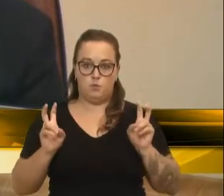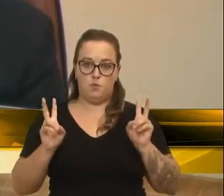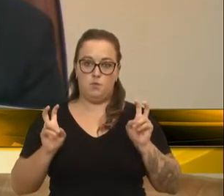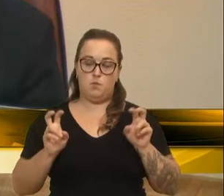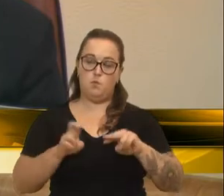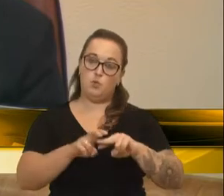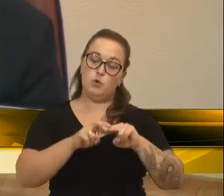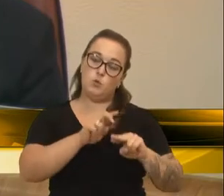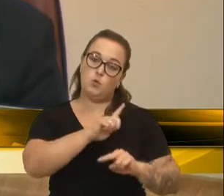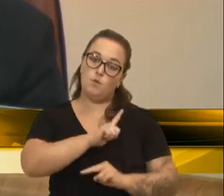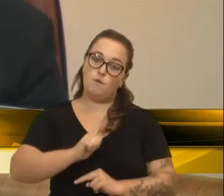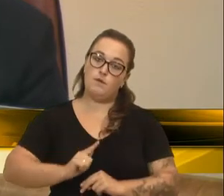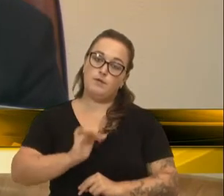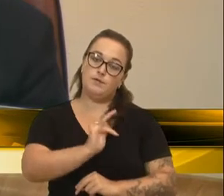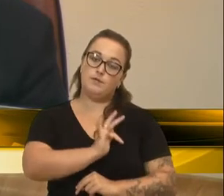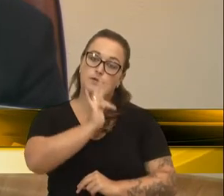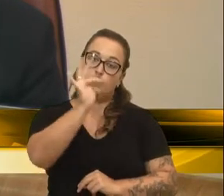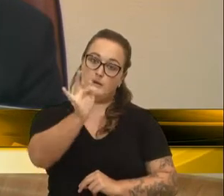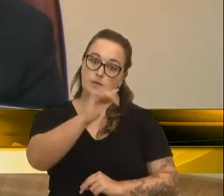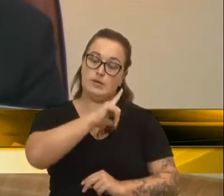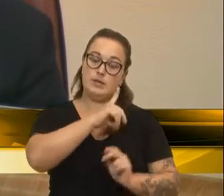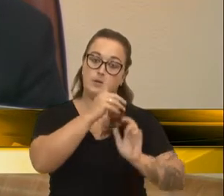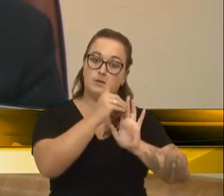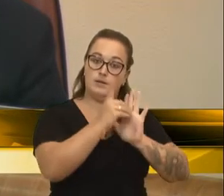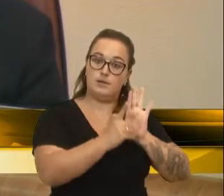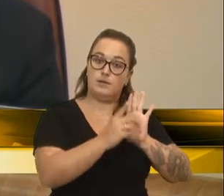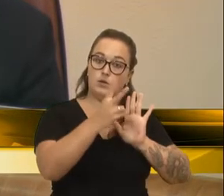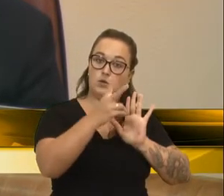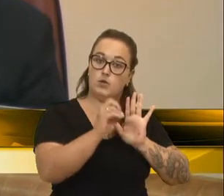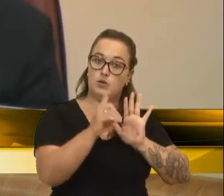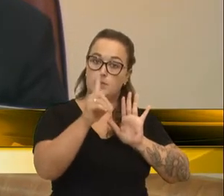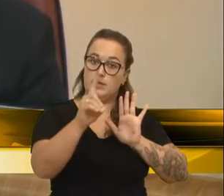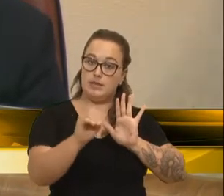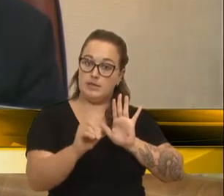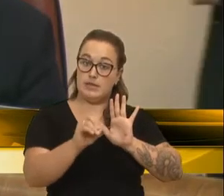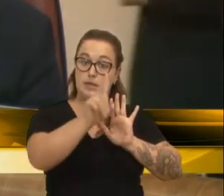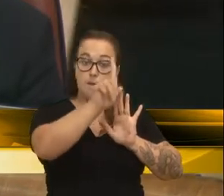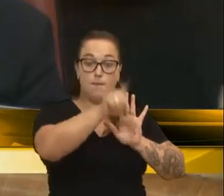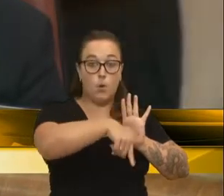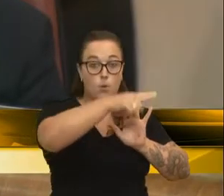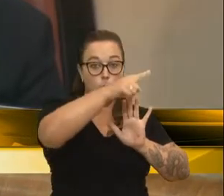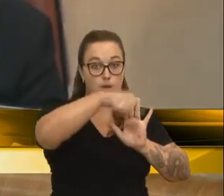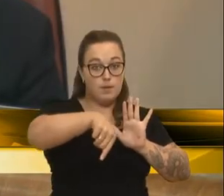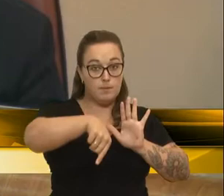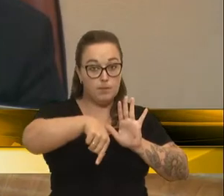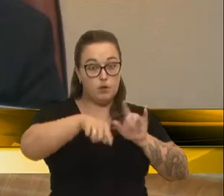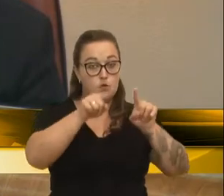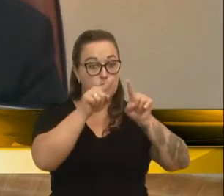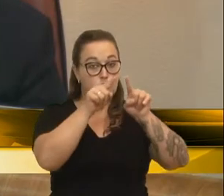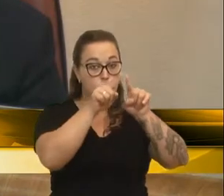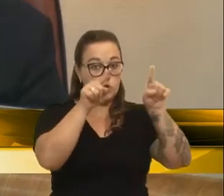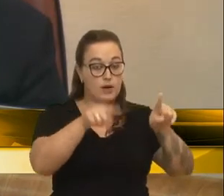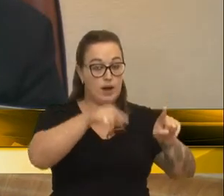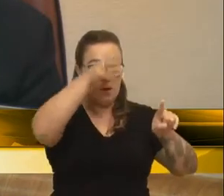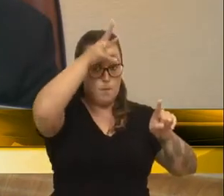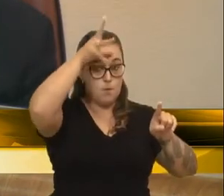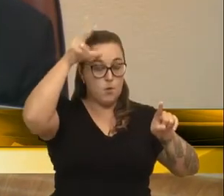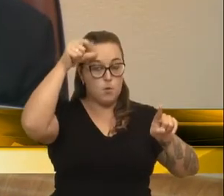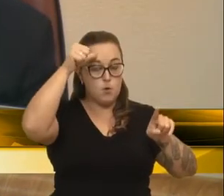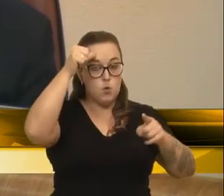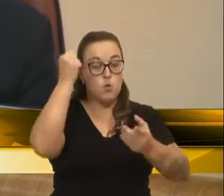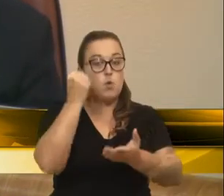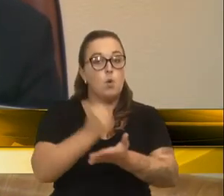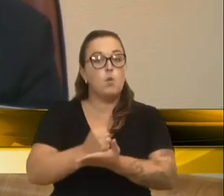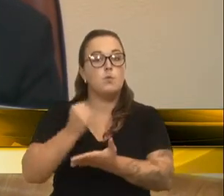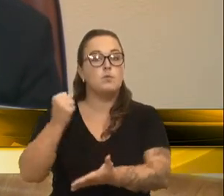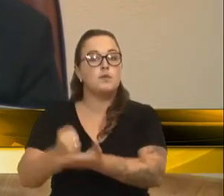governo federal ter editado o decreto em 2010, que proíbe que servidores contratem parentes para ocupar funções